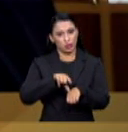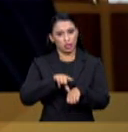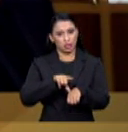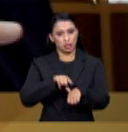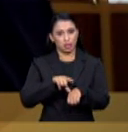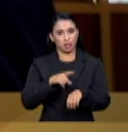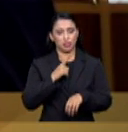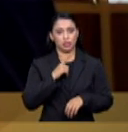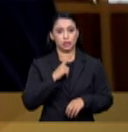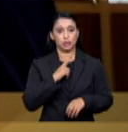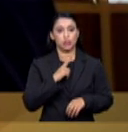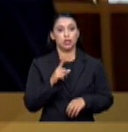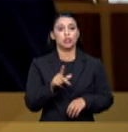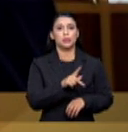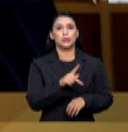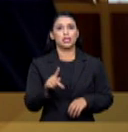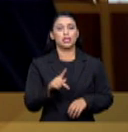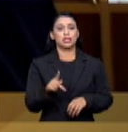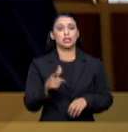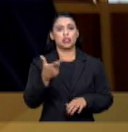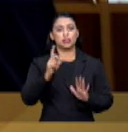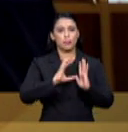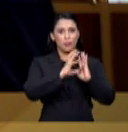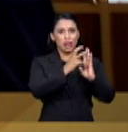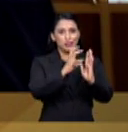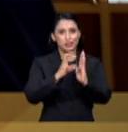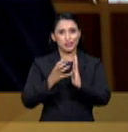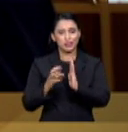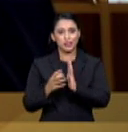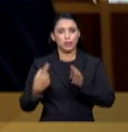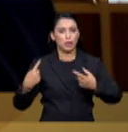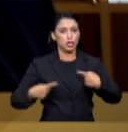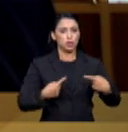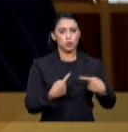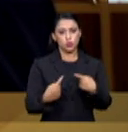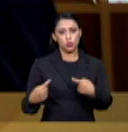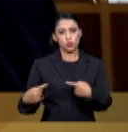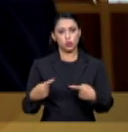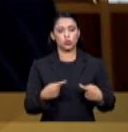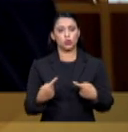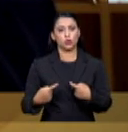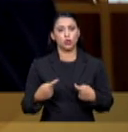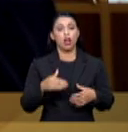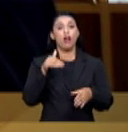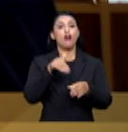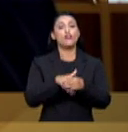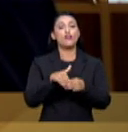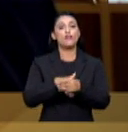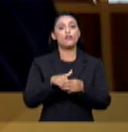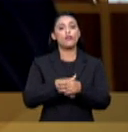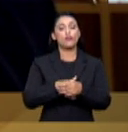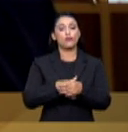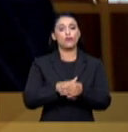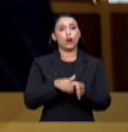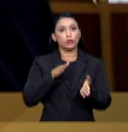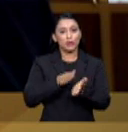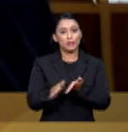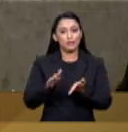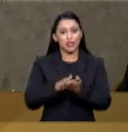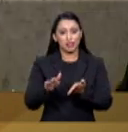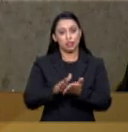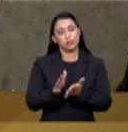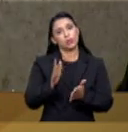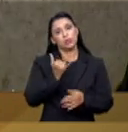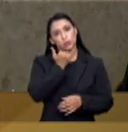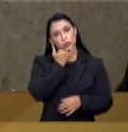estava recebendo os presidentes de diversos partidos políticos para discussão sobre voto impresso, daí o meu atraso. Obrigado, viu? Não,